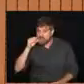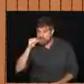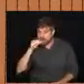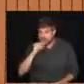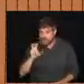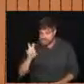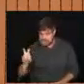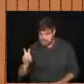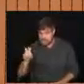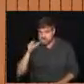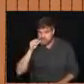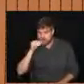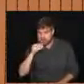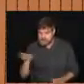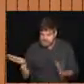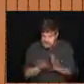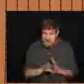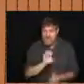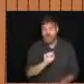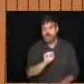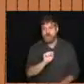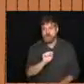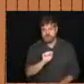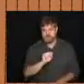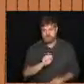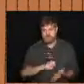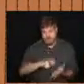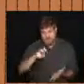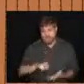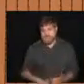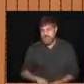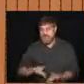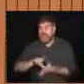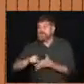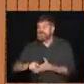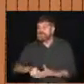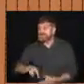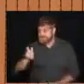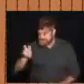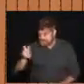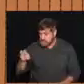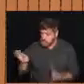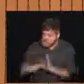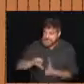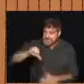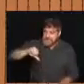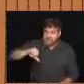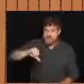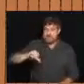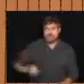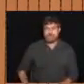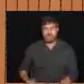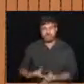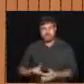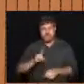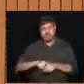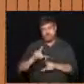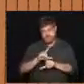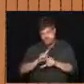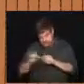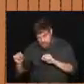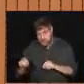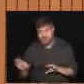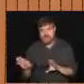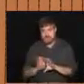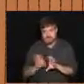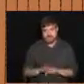5, vocês continuam entrando às 8. Vocês 5 entrarão às 9. E na saída,